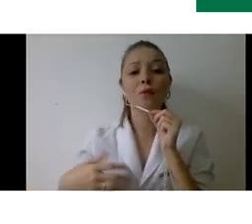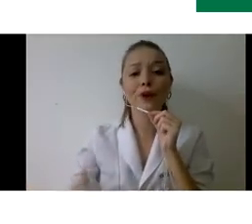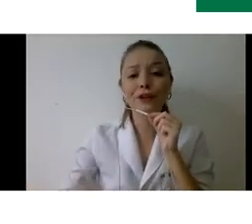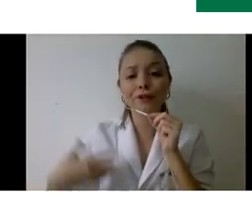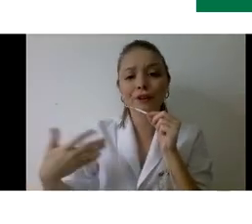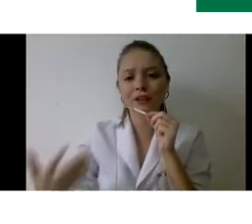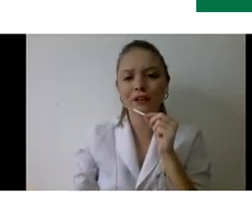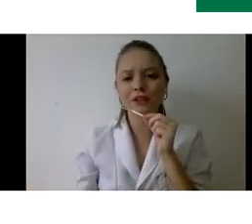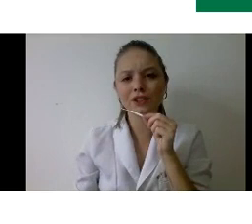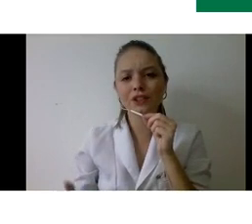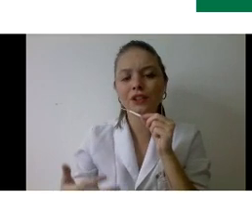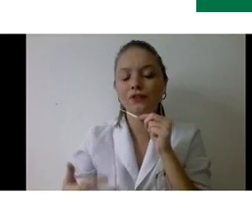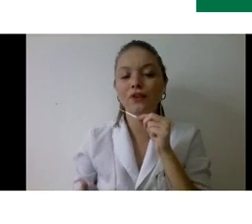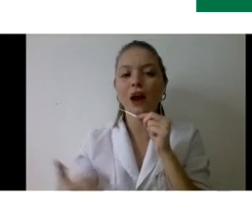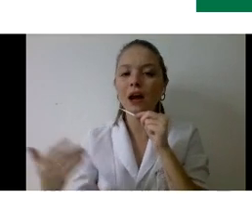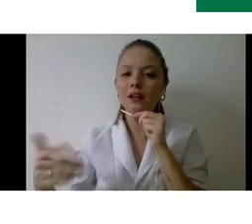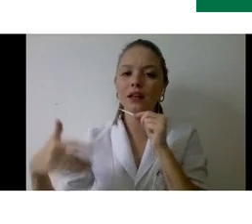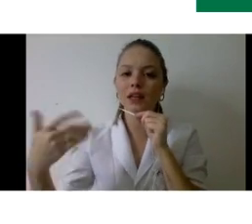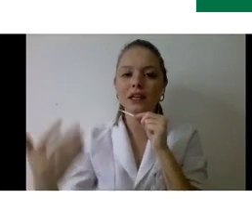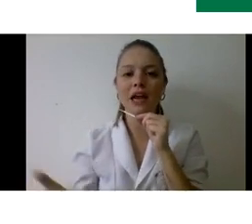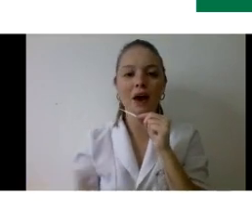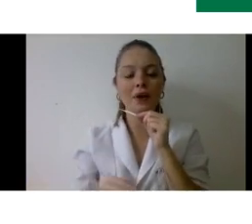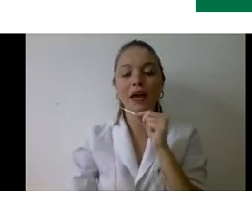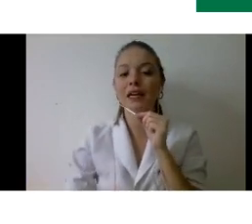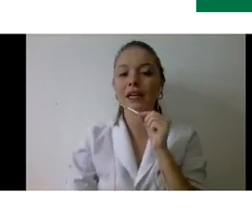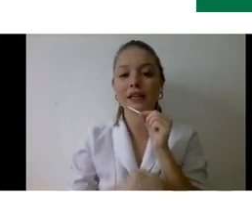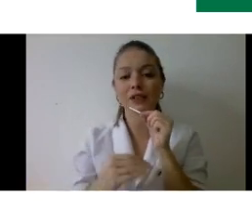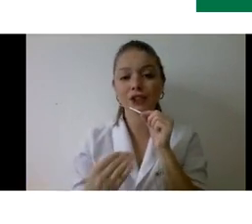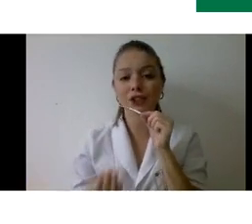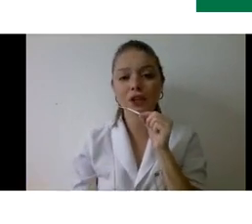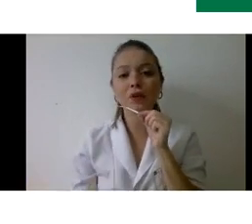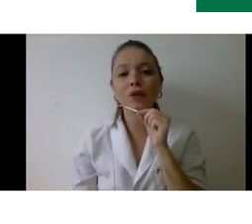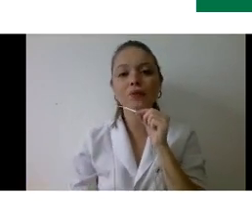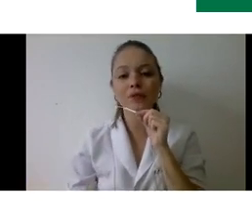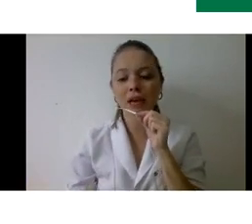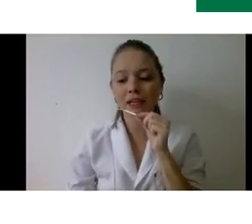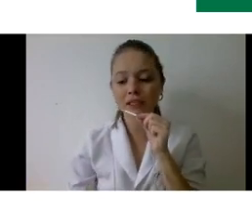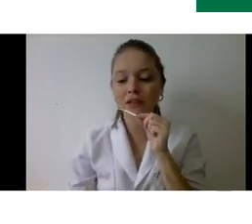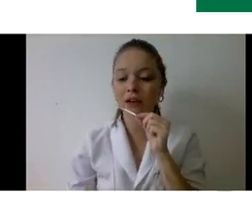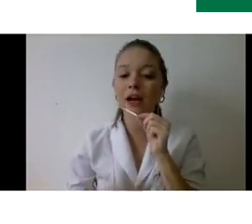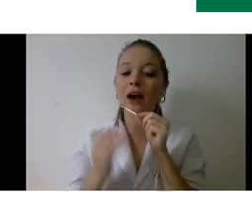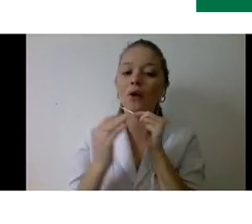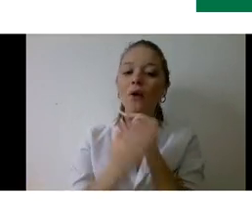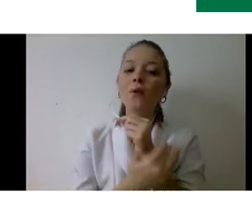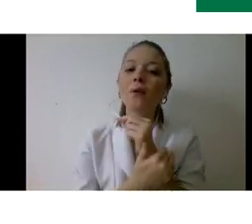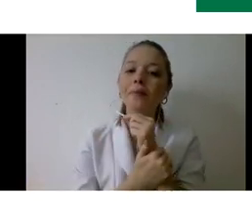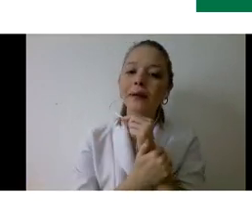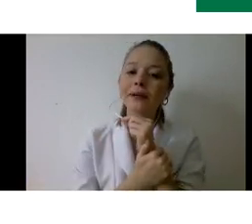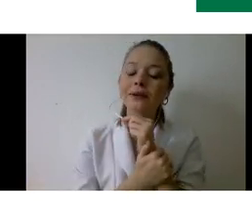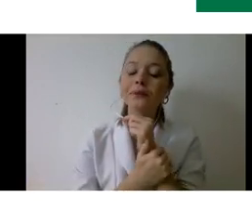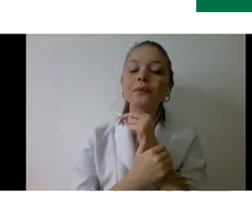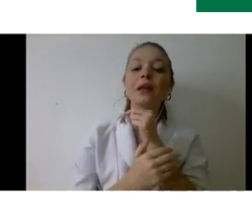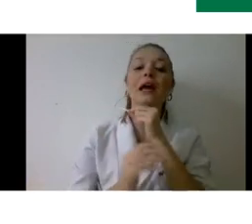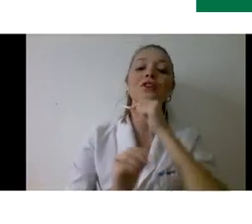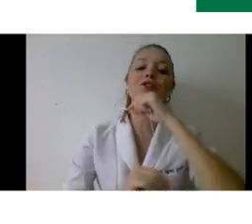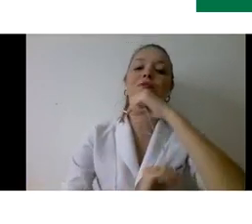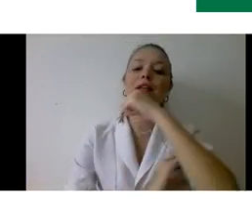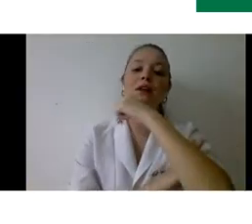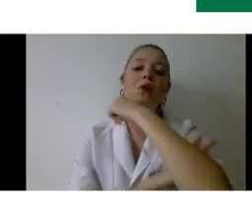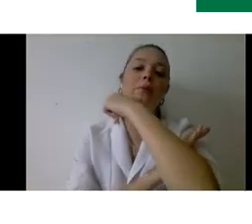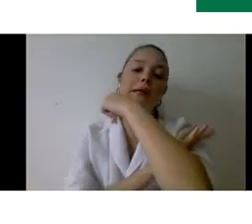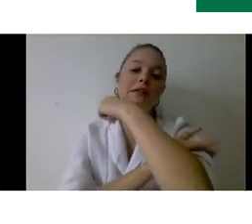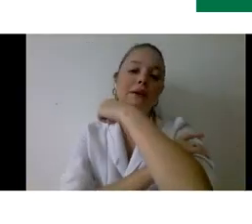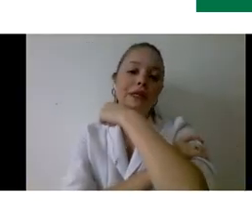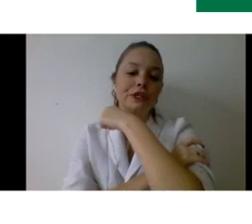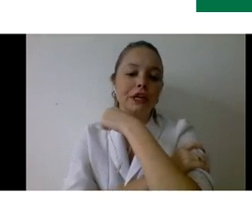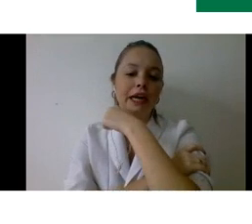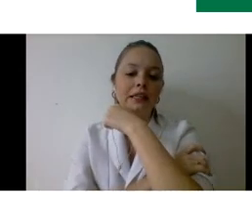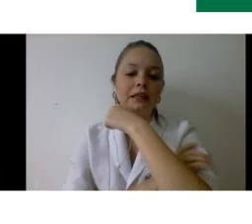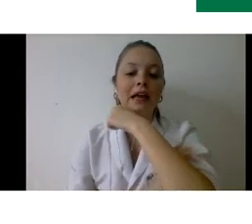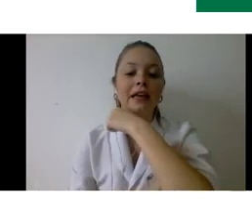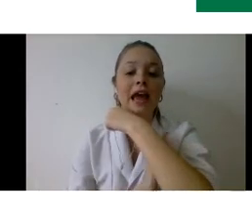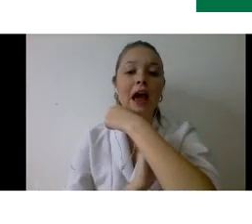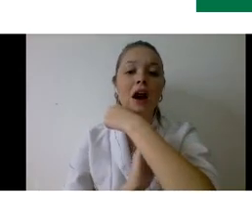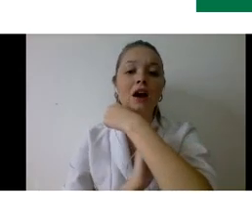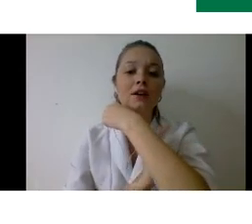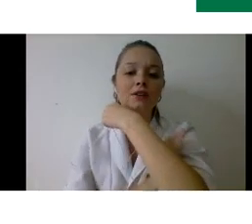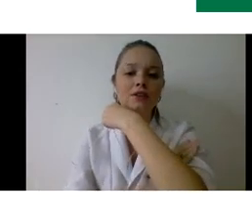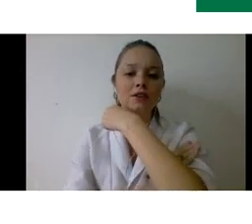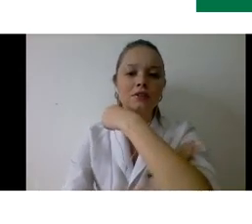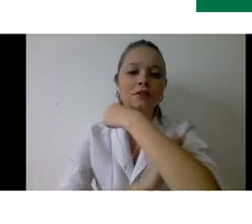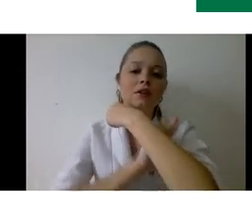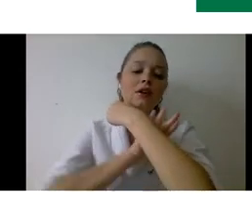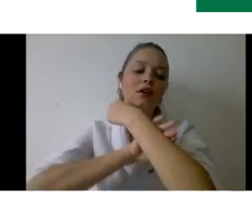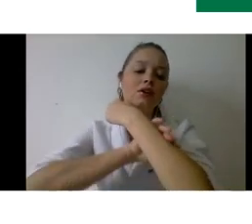se for muito grande e for arterial, que é aquele que a gente não consegue estancar com o pano, a gente faz a compressão indireta, tá?